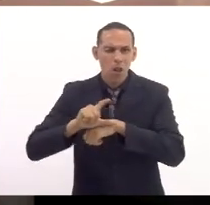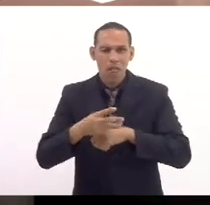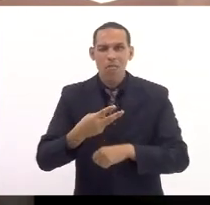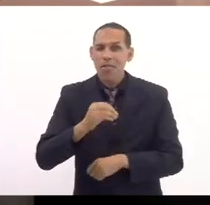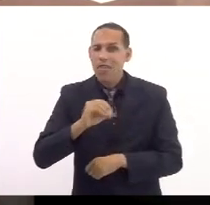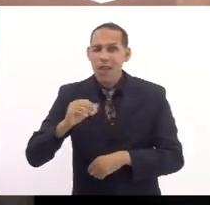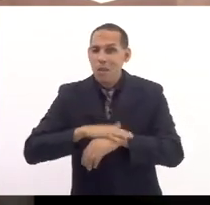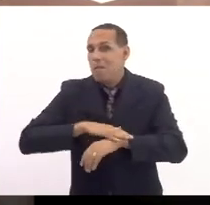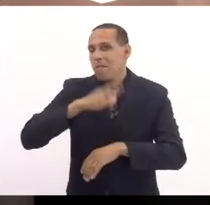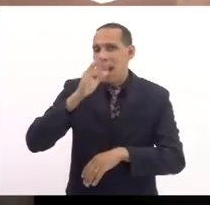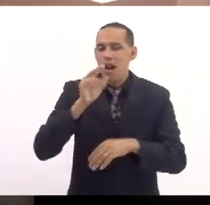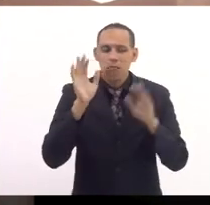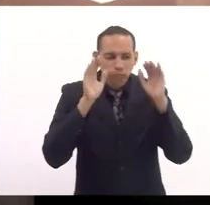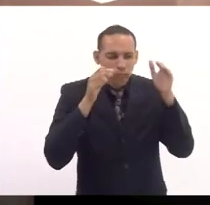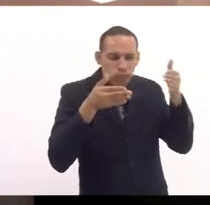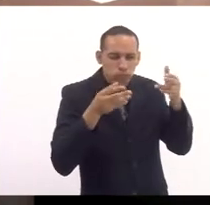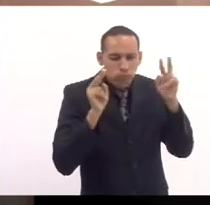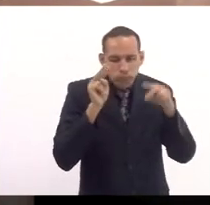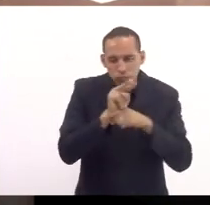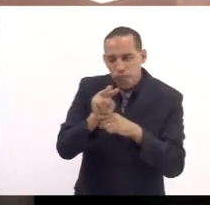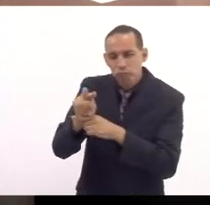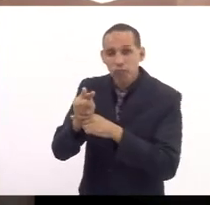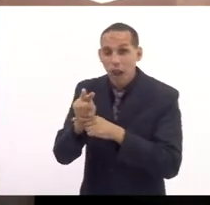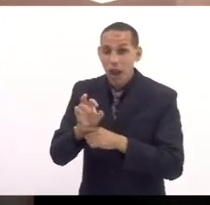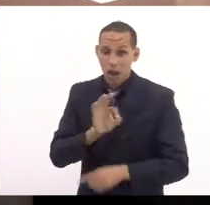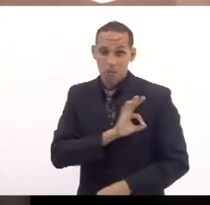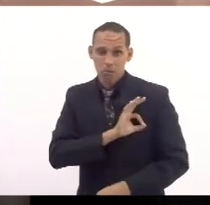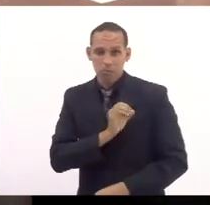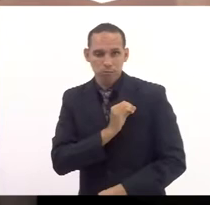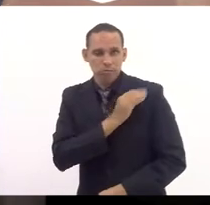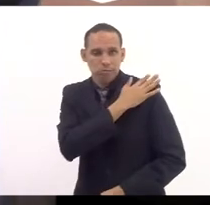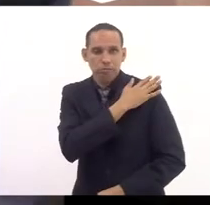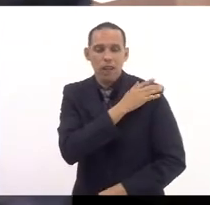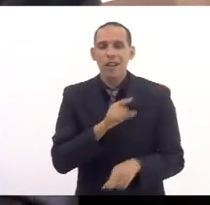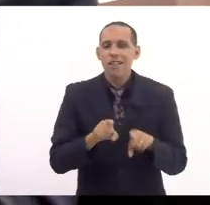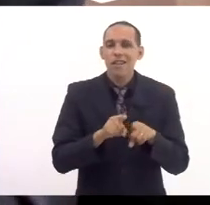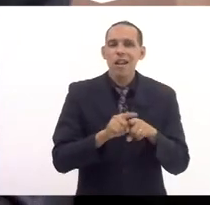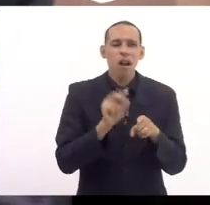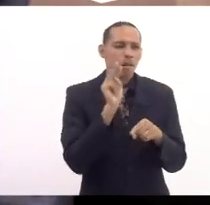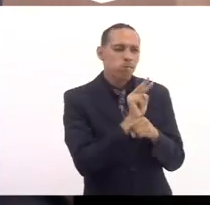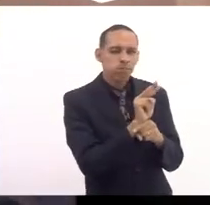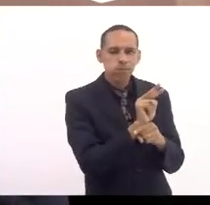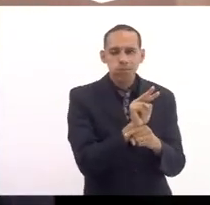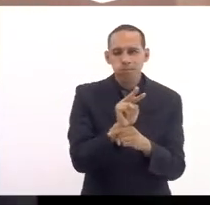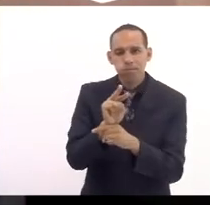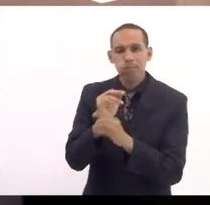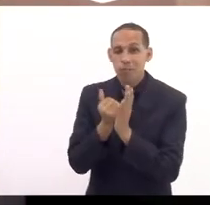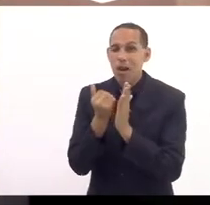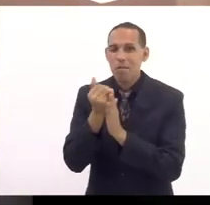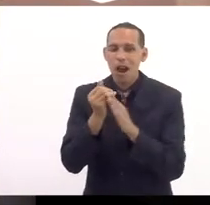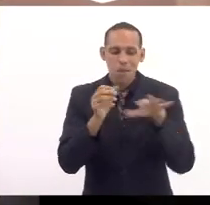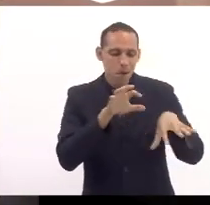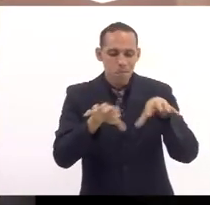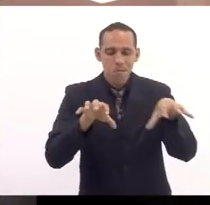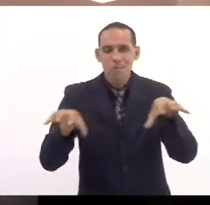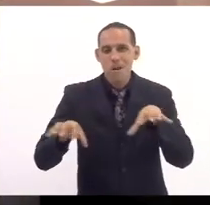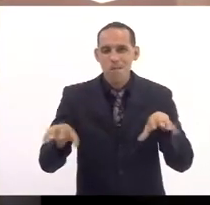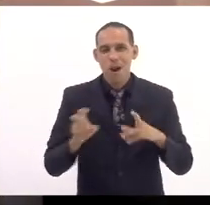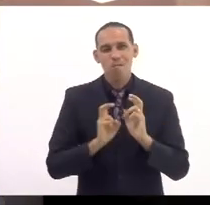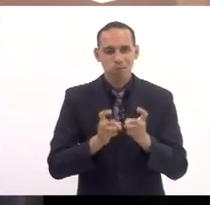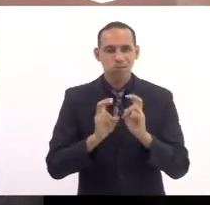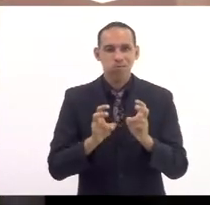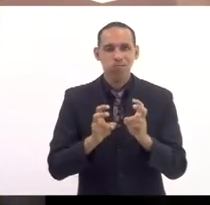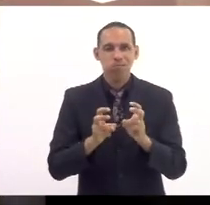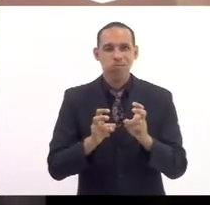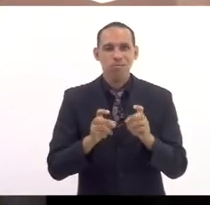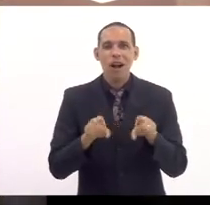Militar ela incrementou o patrulhamento das estações e da linha férrea, né, utilizando-se